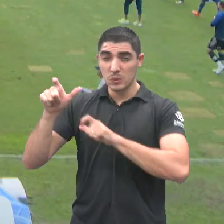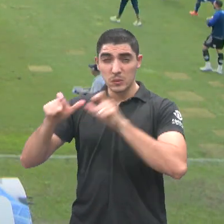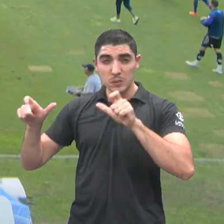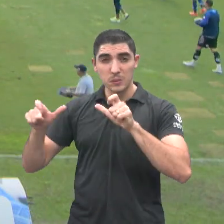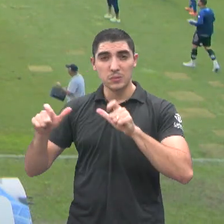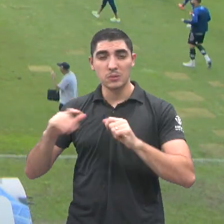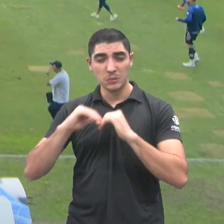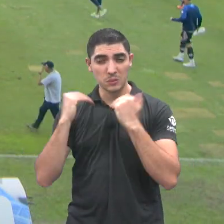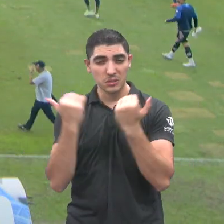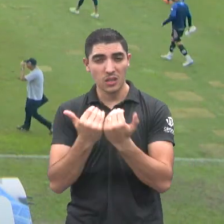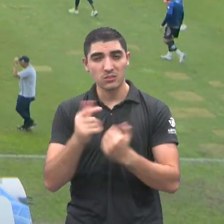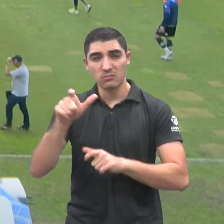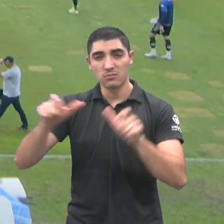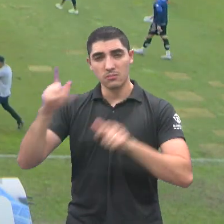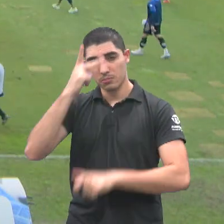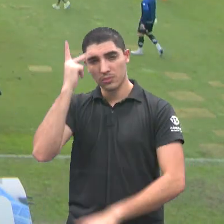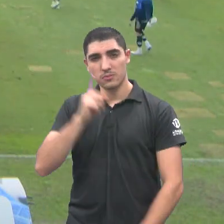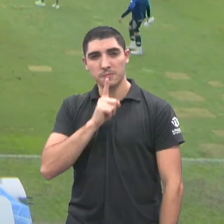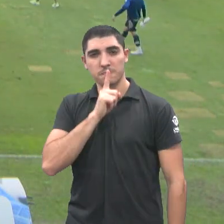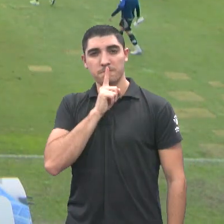no Martins Pereira.